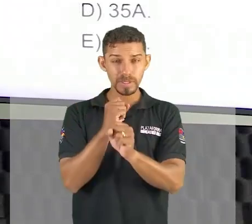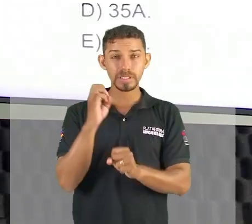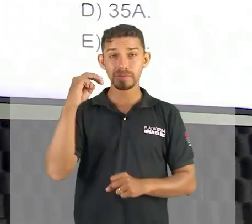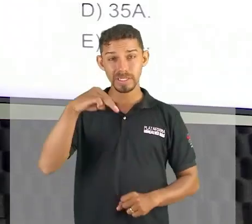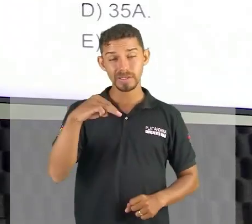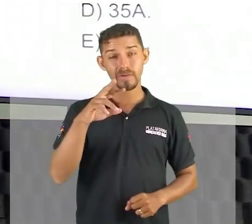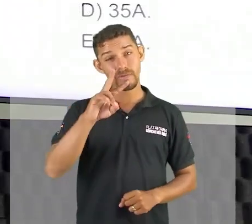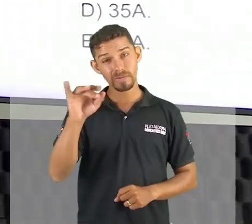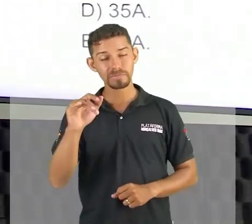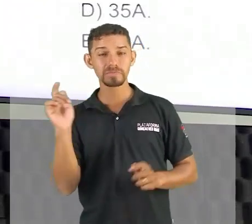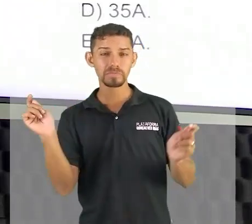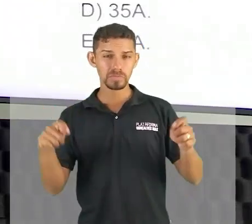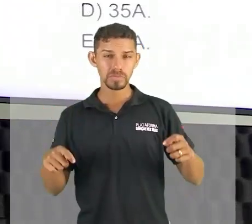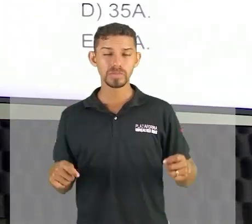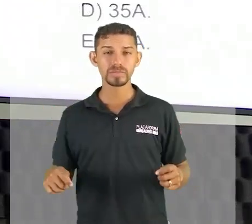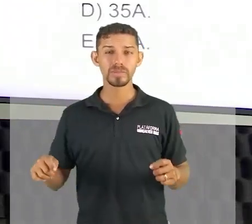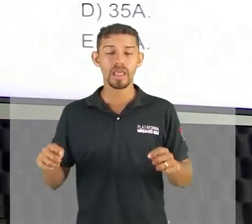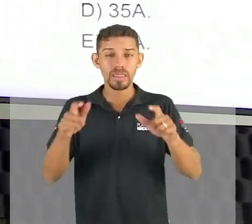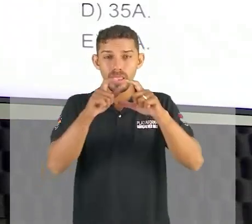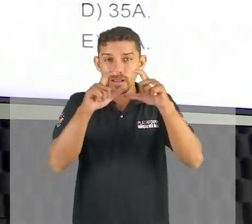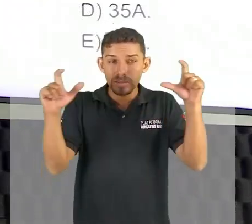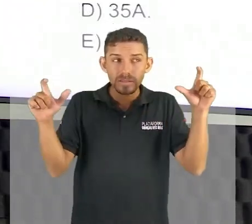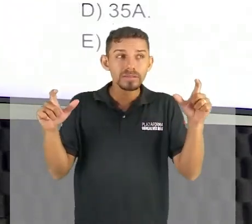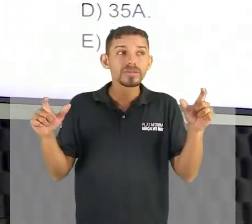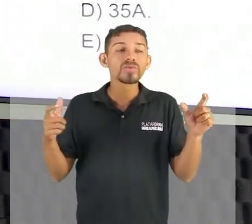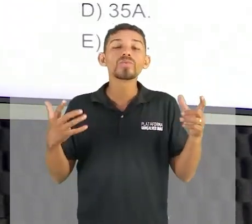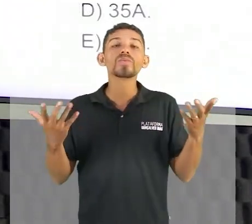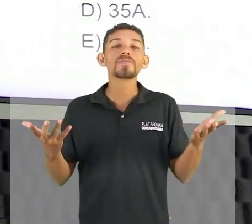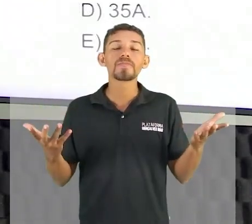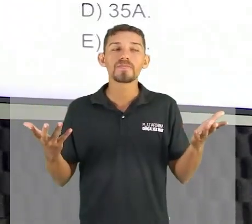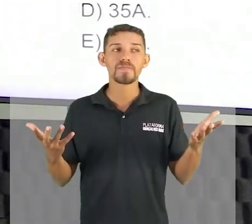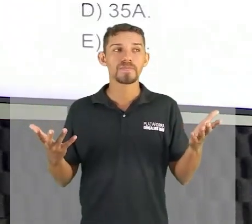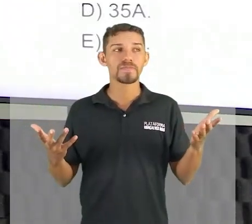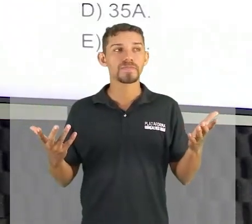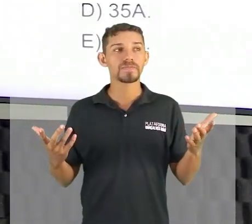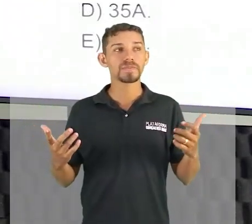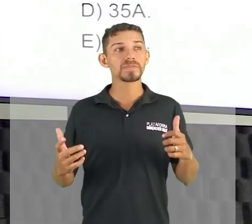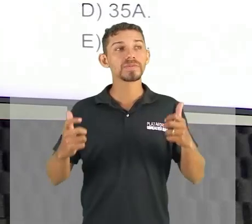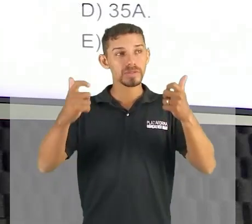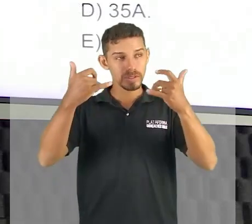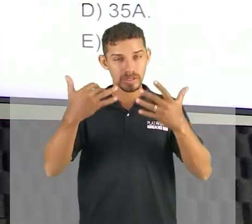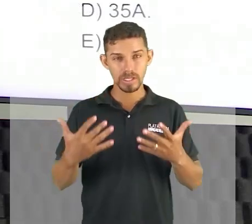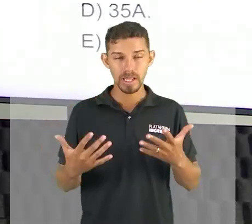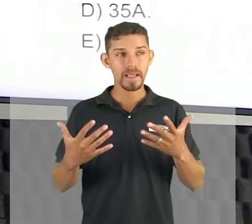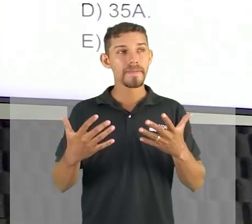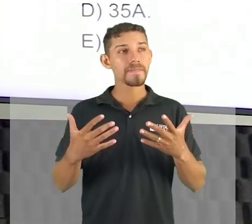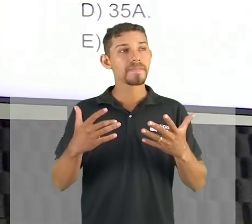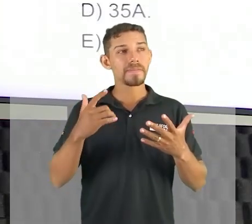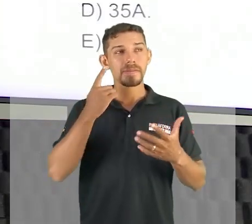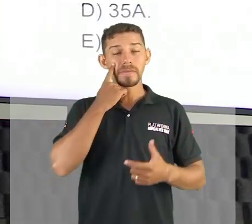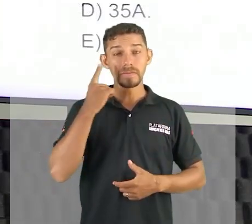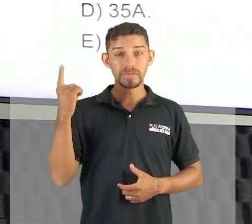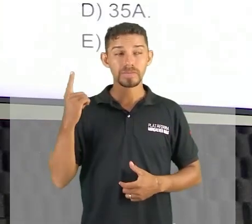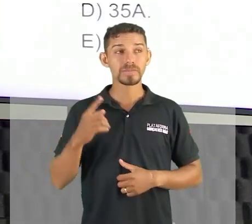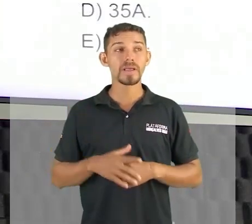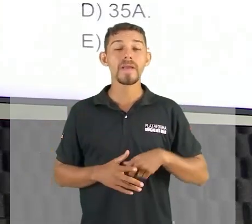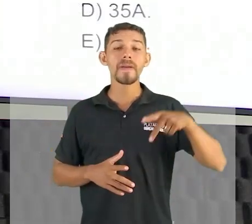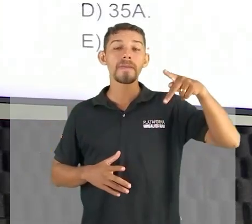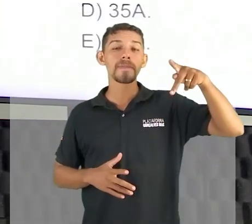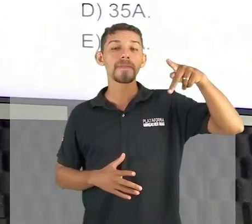envolva essas grandezas Qual é já falado aqui muitas vezes